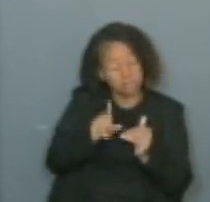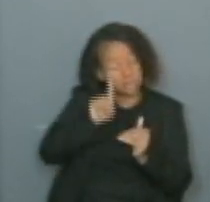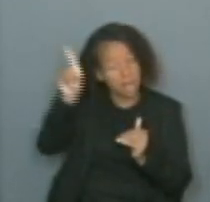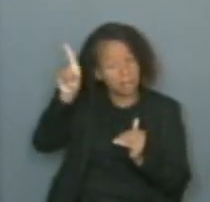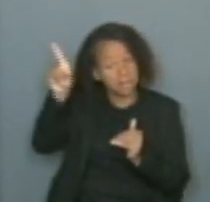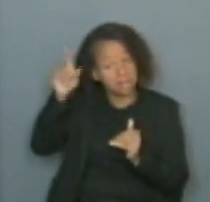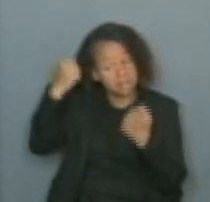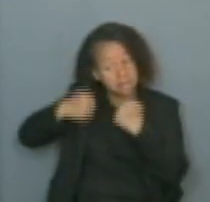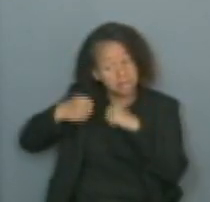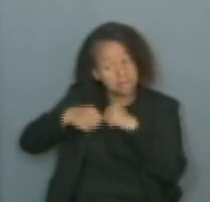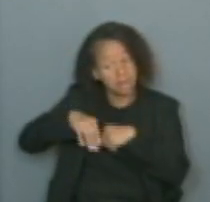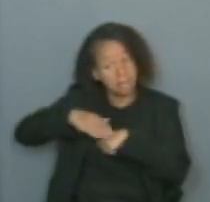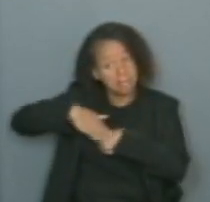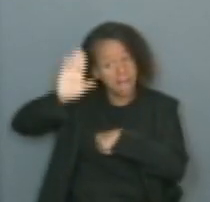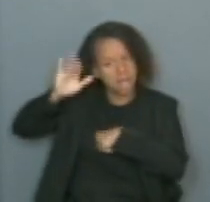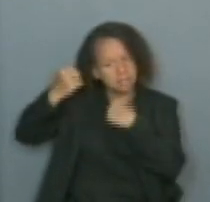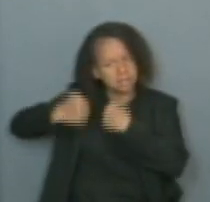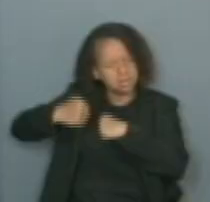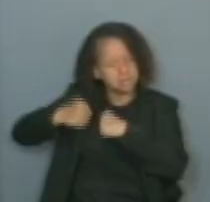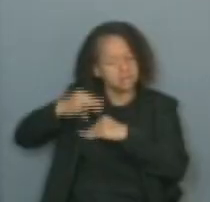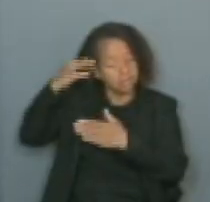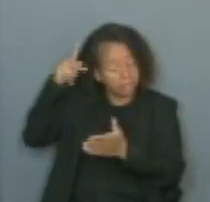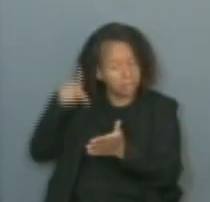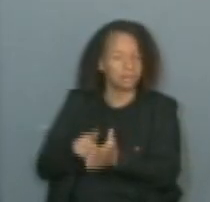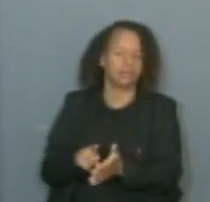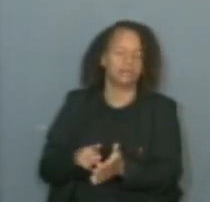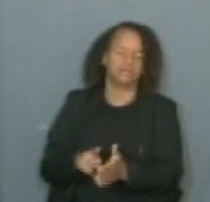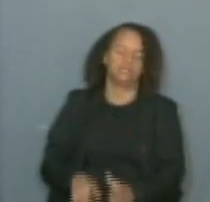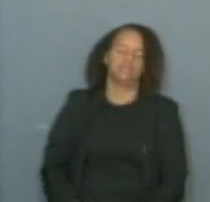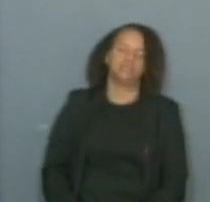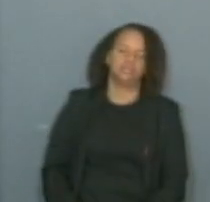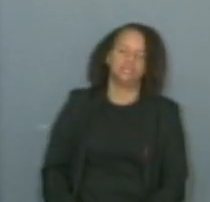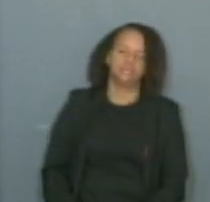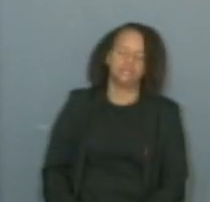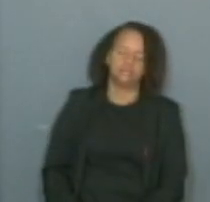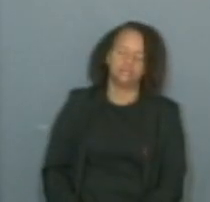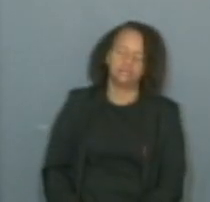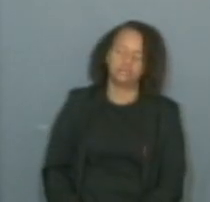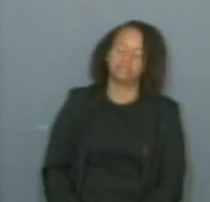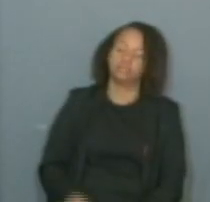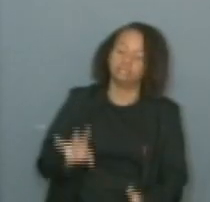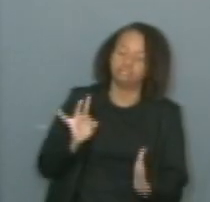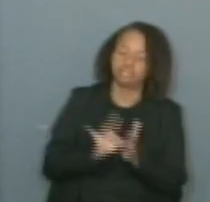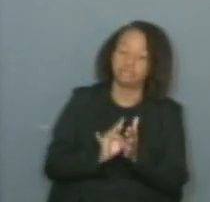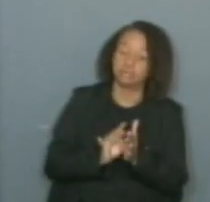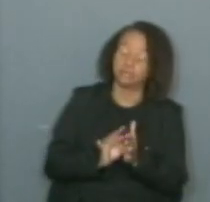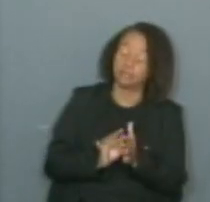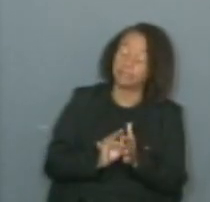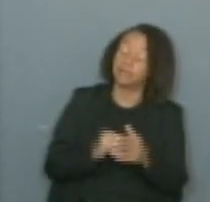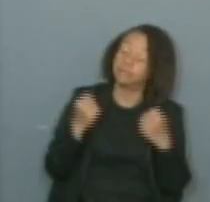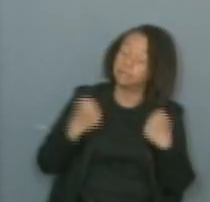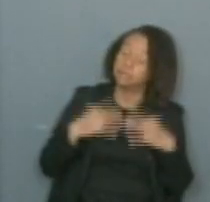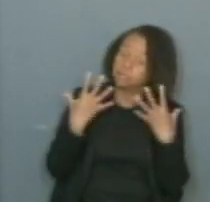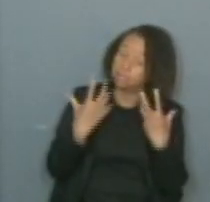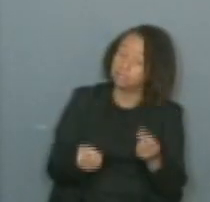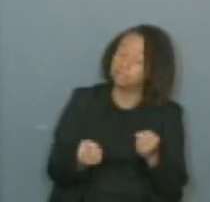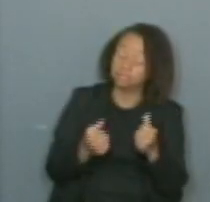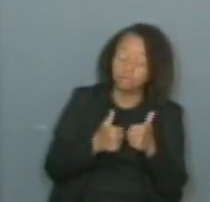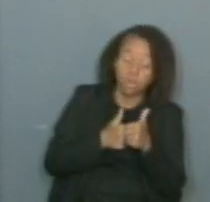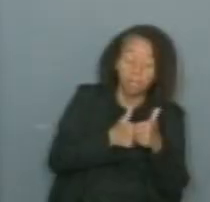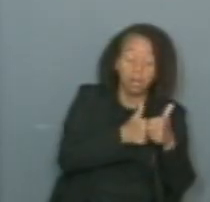ponta, beneficiando aqueles que precisam ser beneficiados. É preciso permitir o